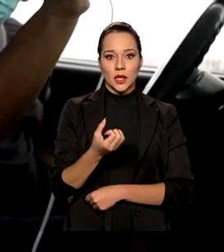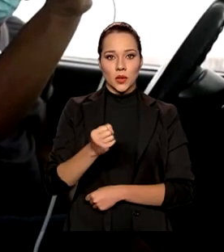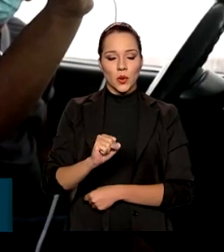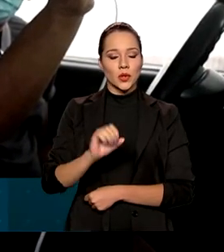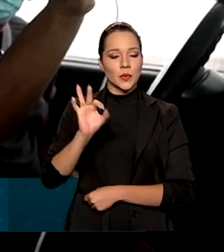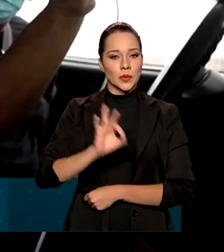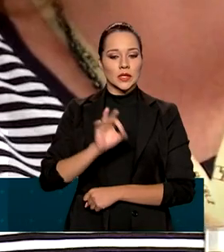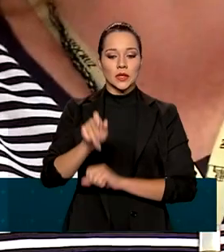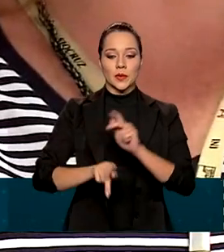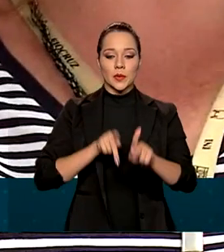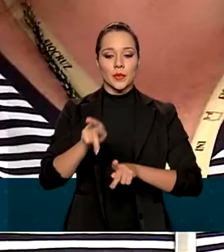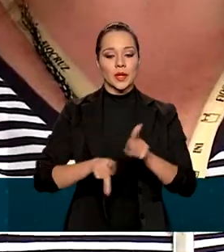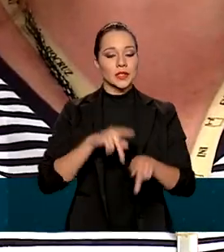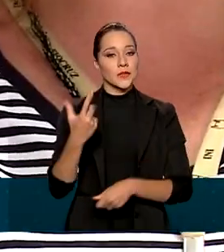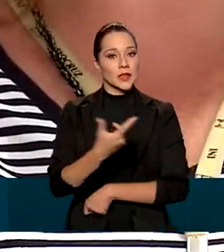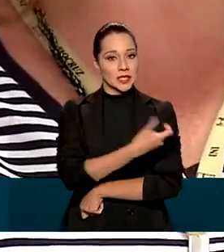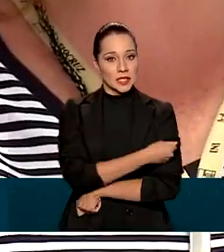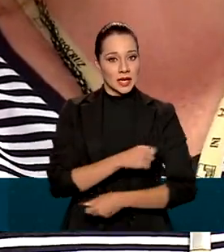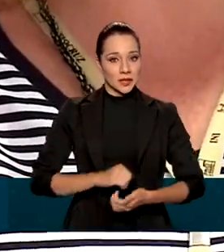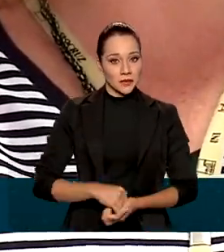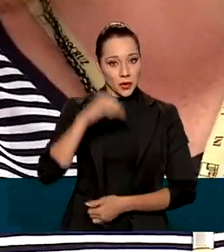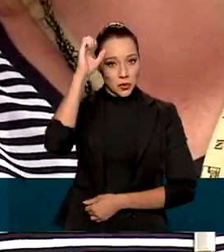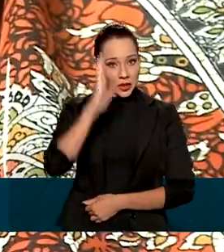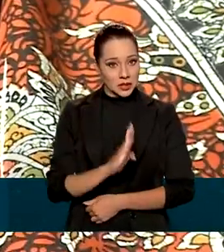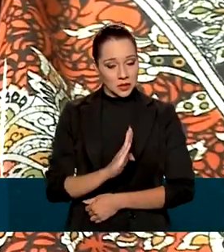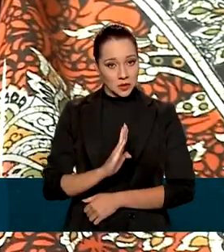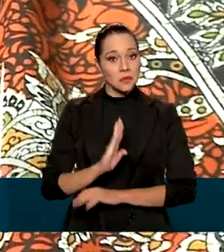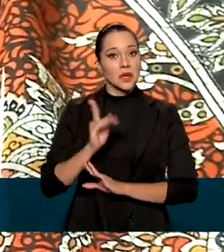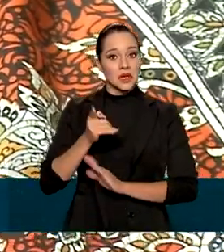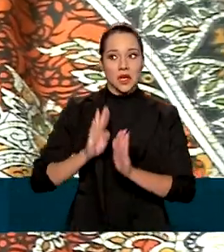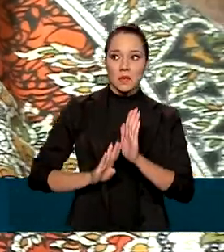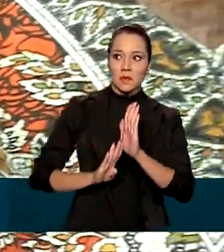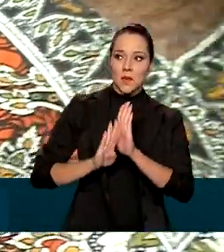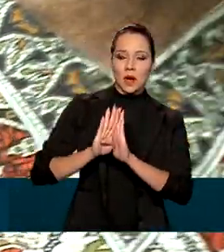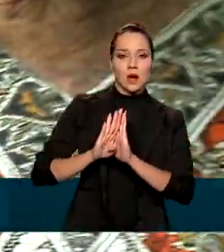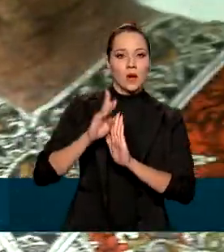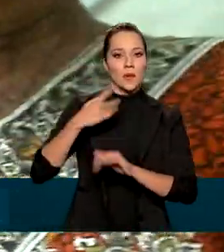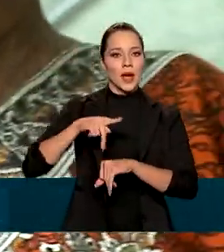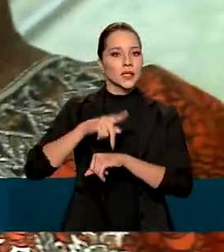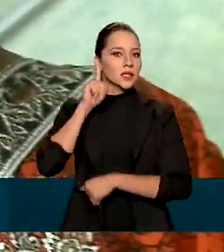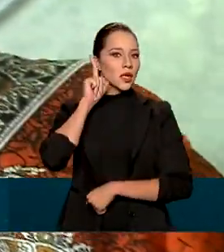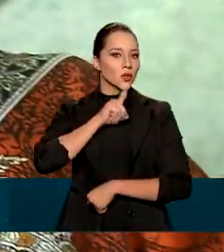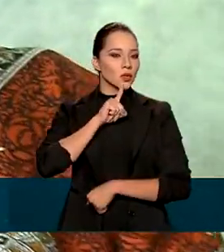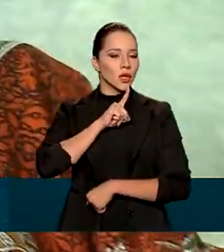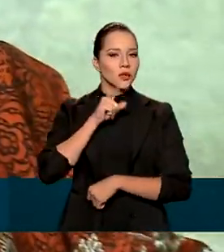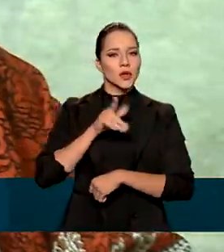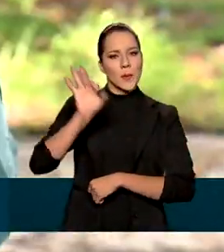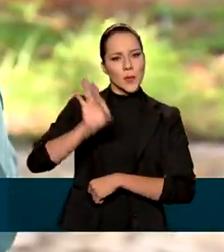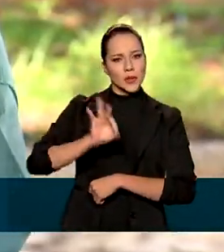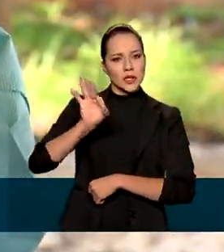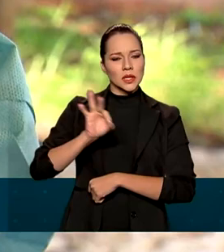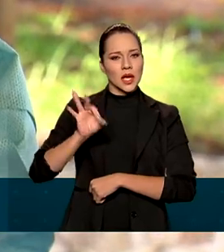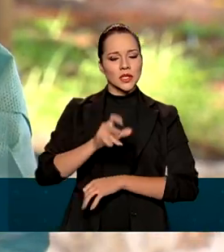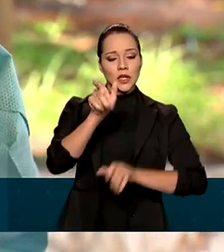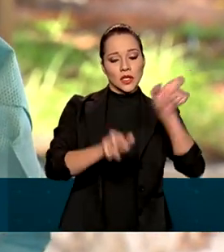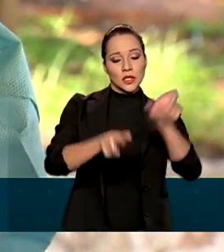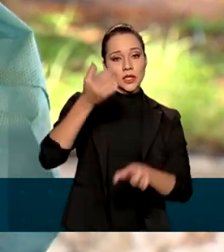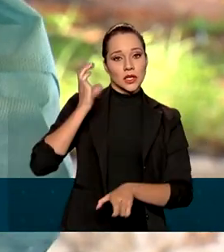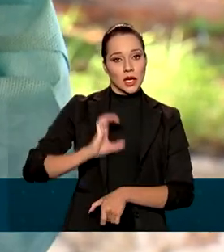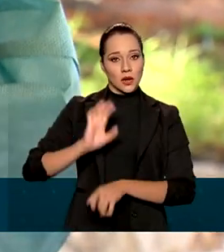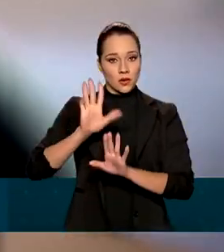% da população vacinada, o Brasil recém ultrapassou os Estados Unidos em proporção de cidadãos